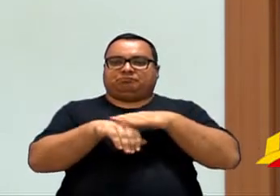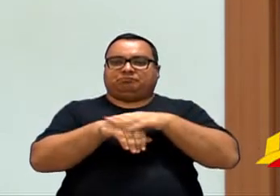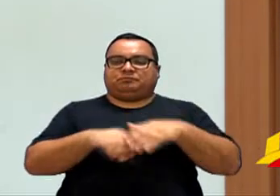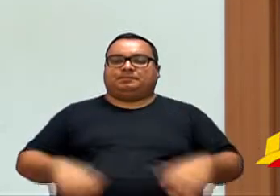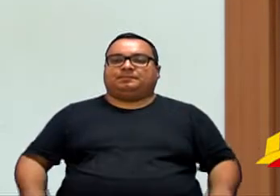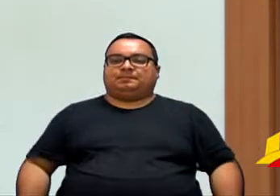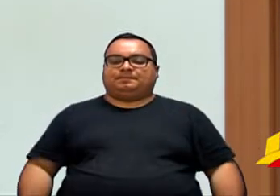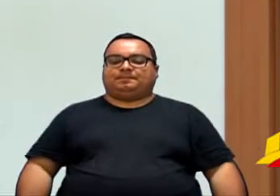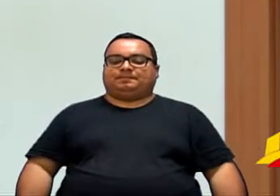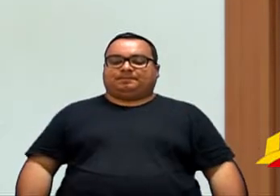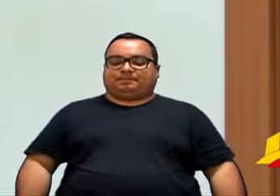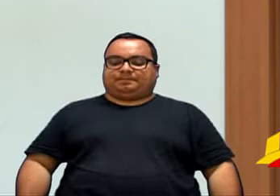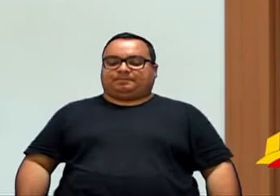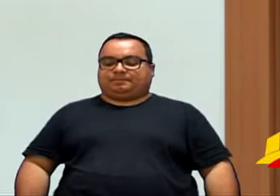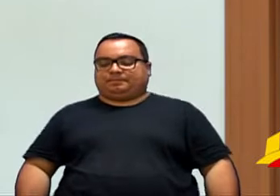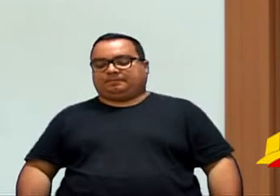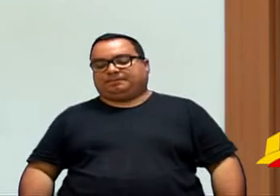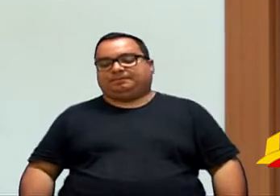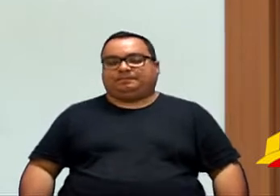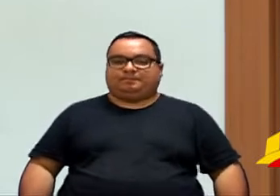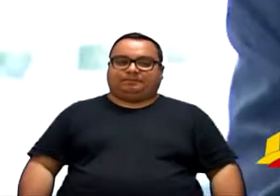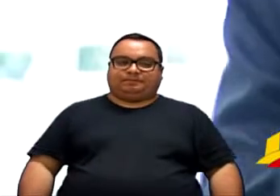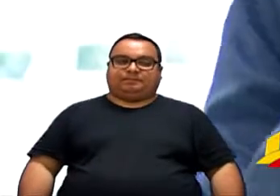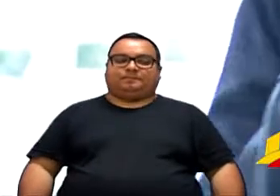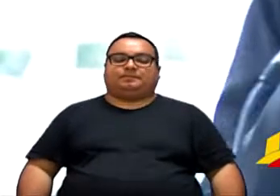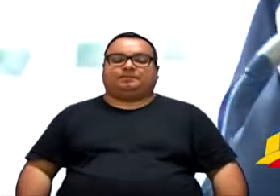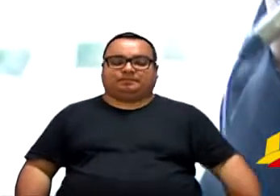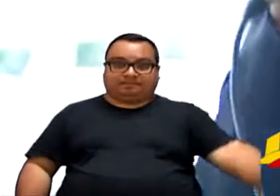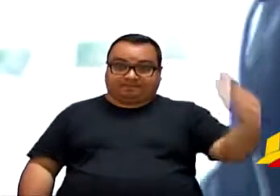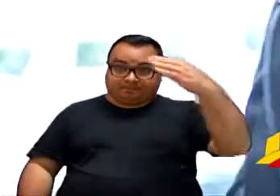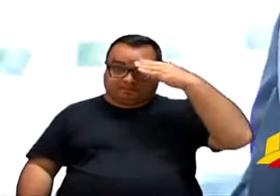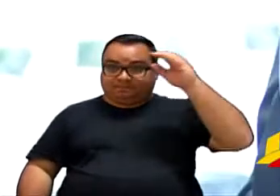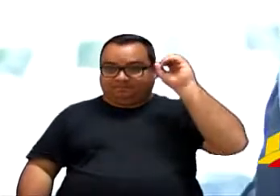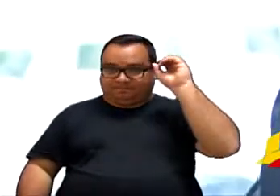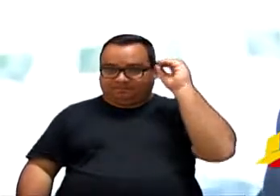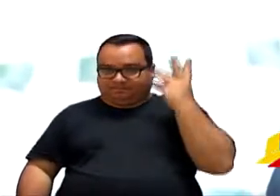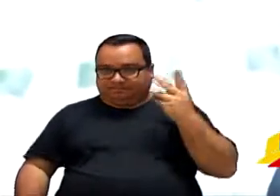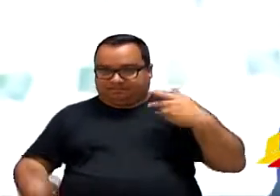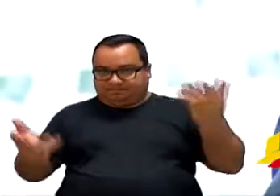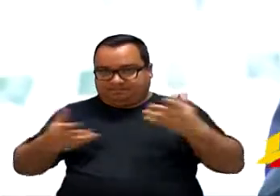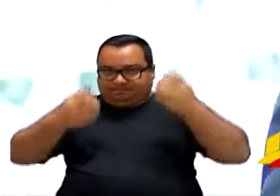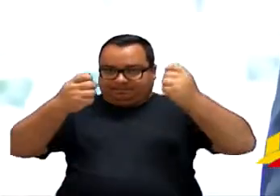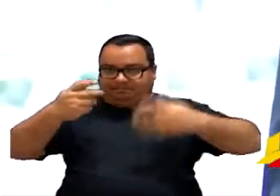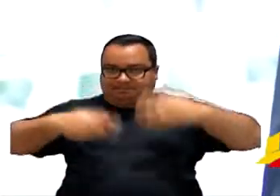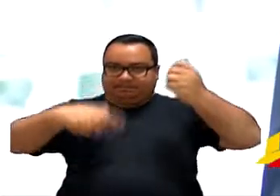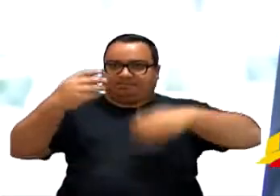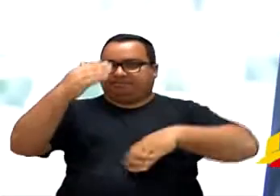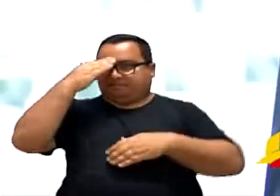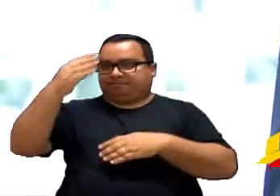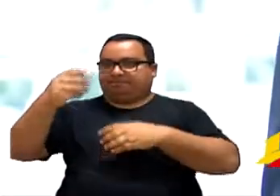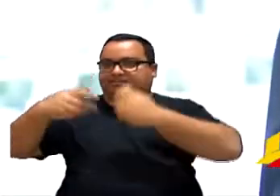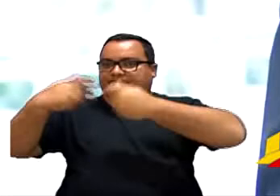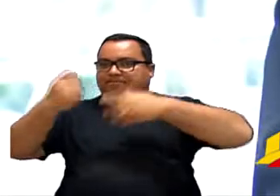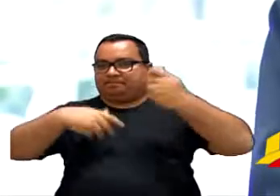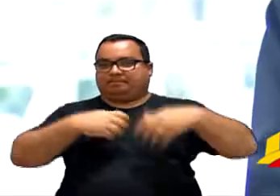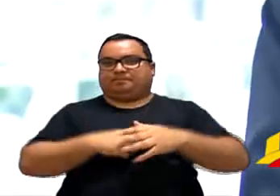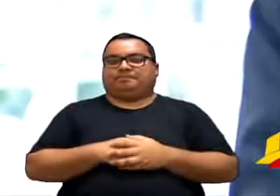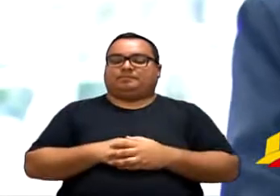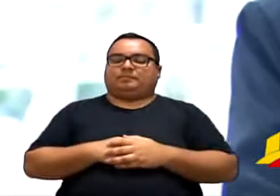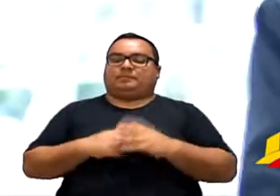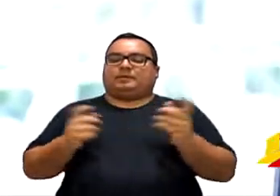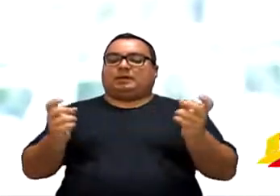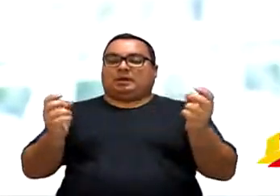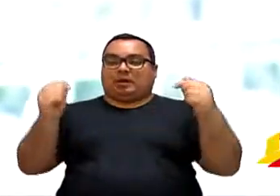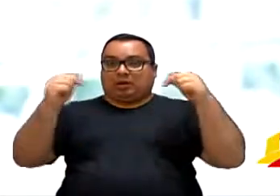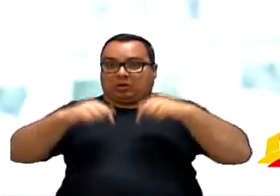é o tempo do Ítalo Obrigada pela parte Vereador primeiro que lugar debate É nesse espaço Vereador Cristiano